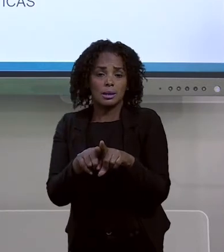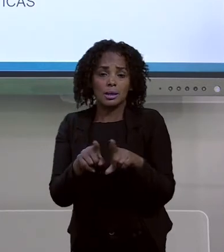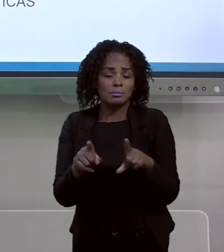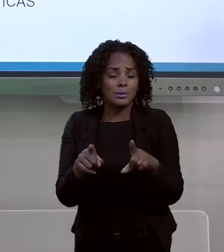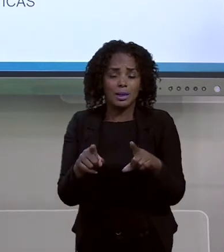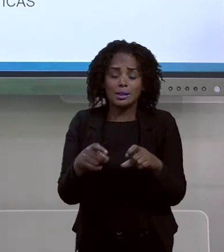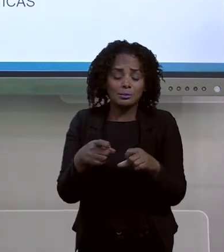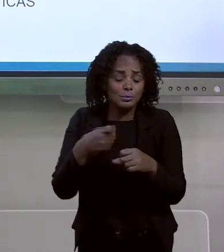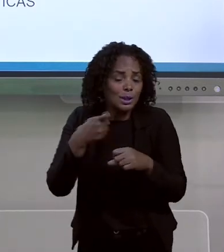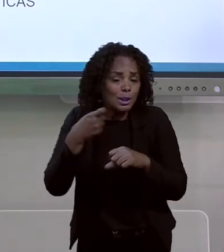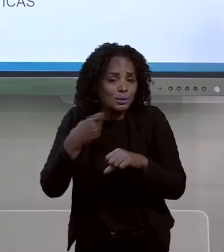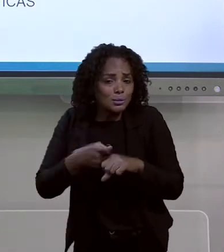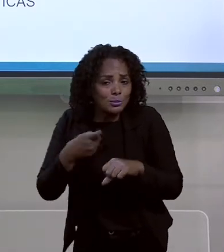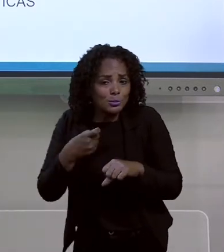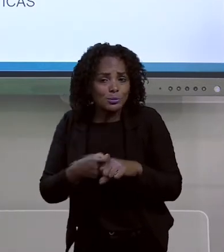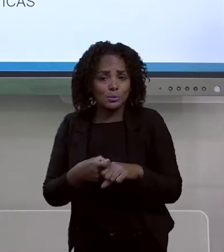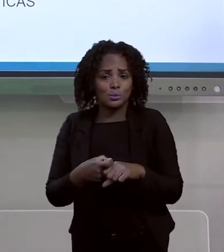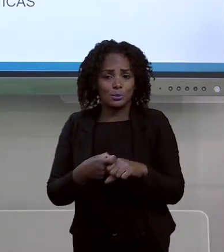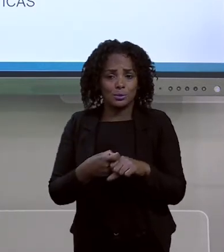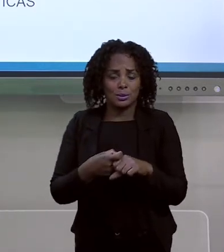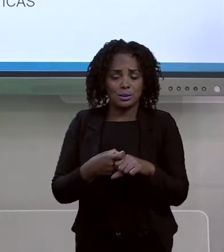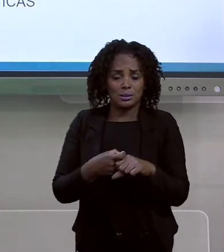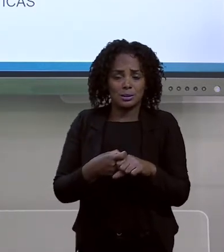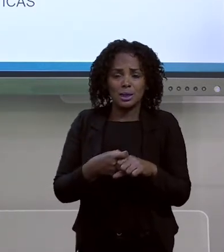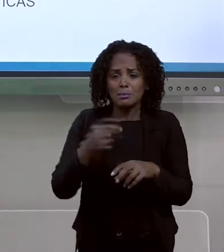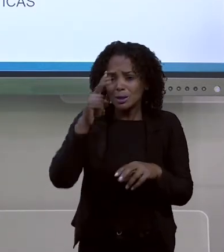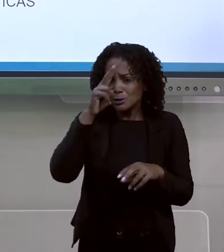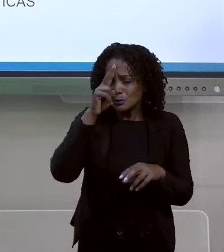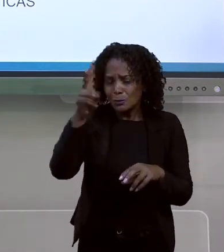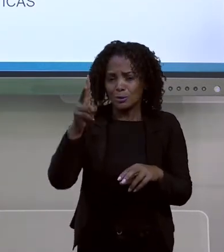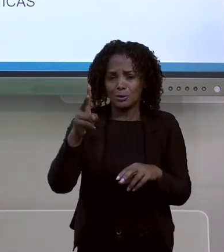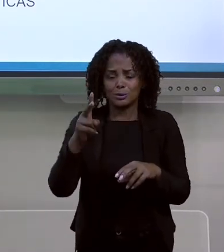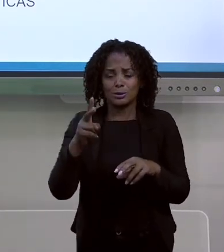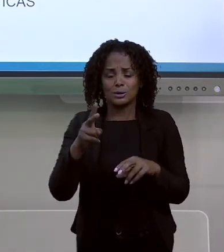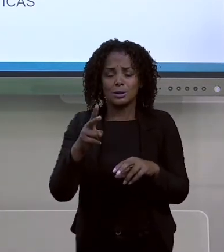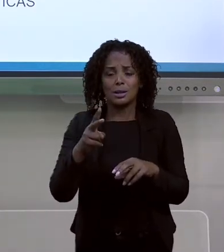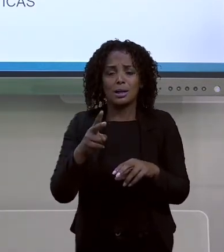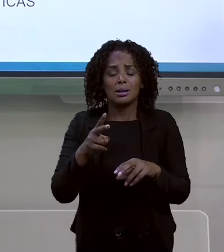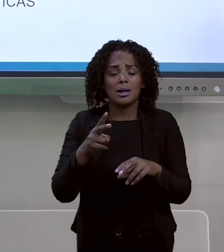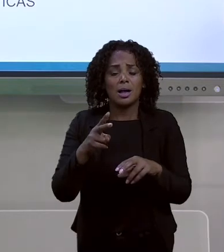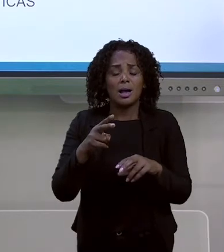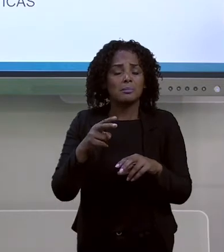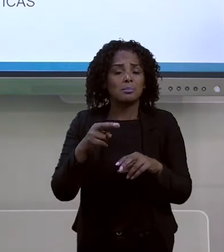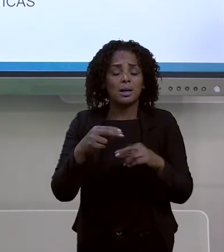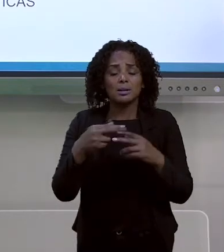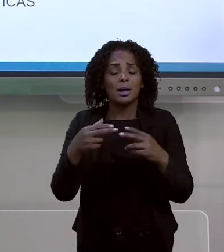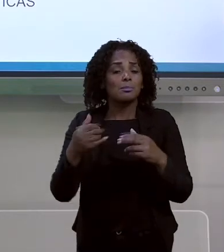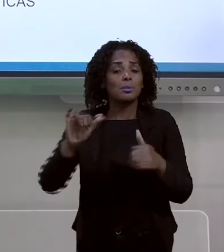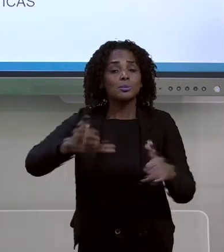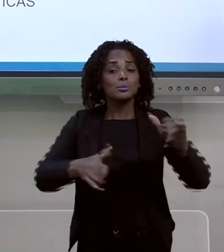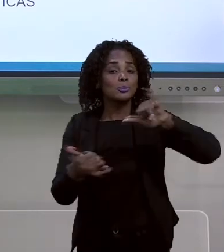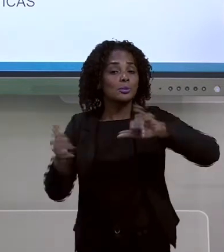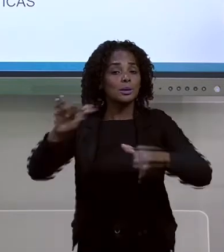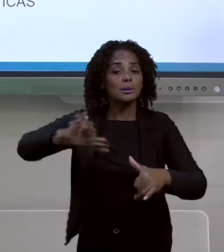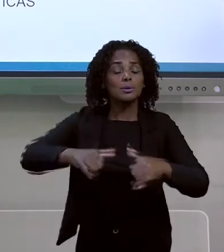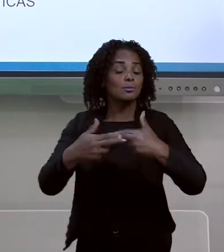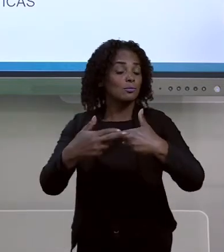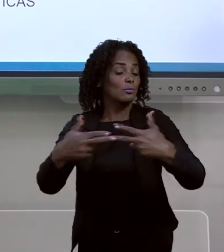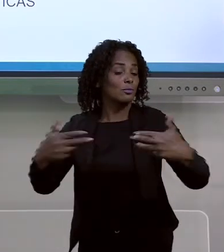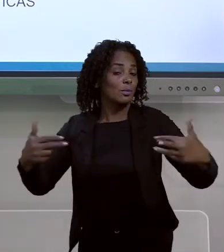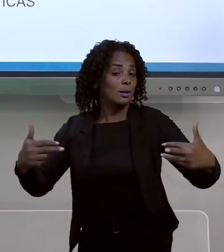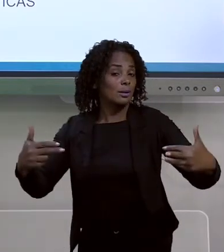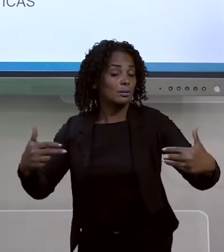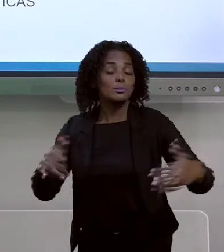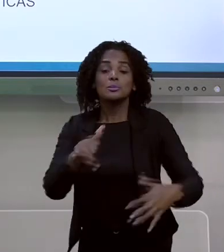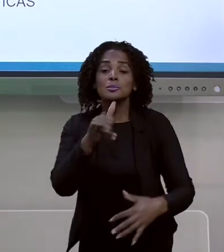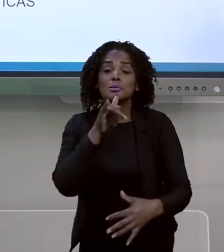é resistente a produto químico. Quais são esses produtos químicos fortes que eu estou citando aqui? Por